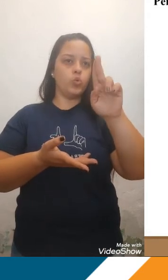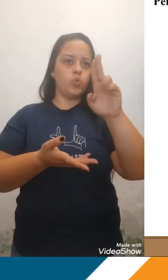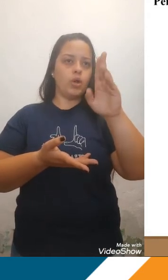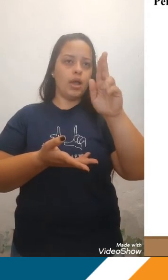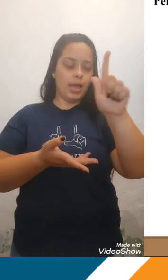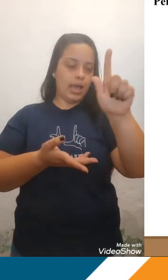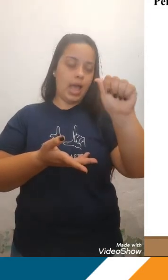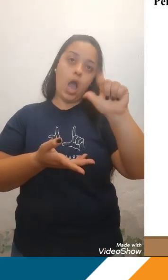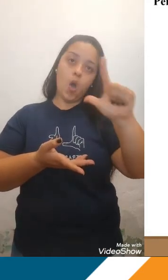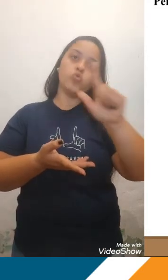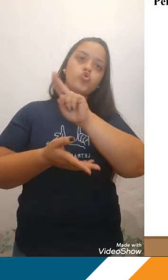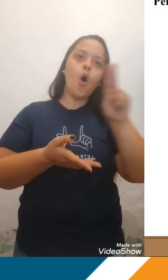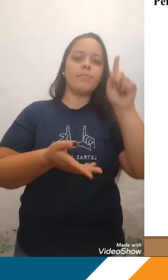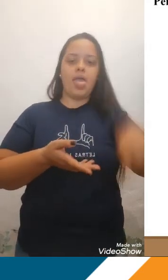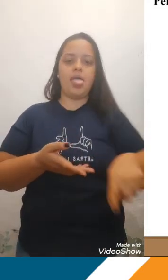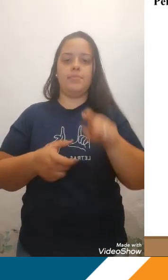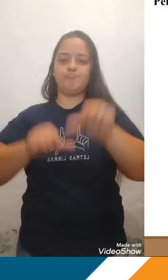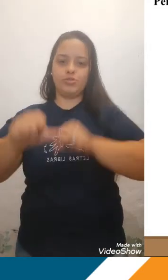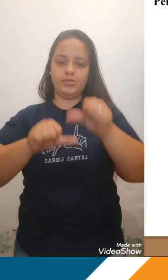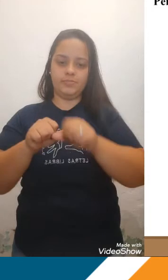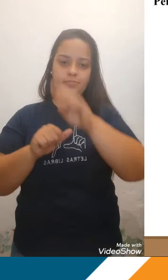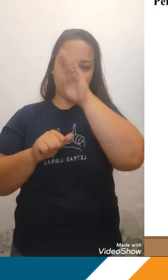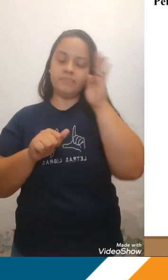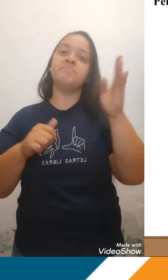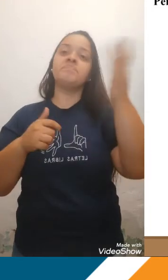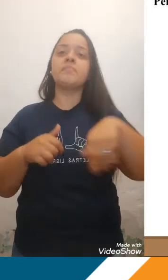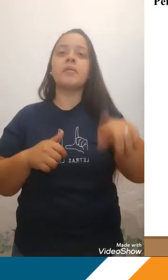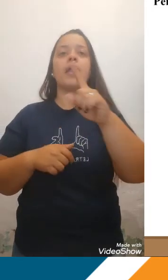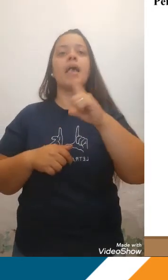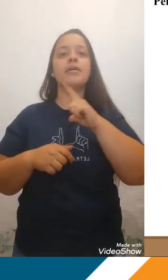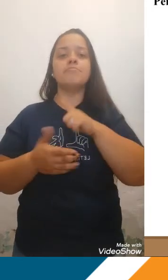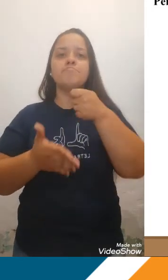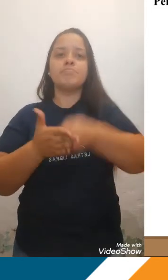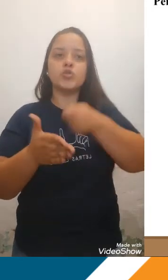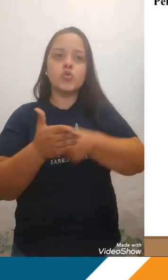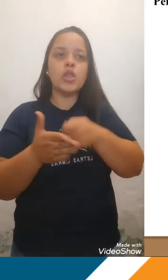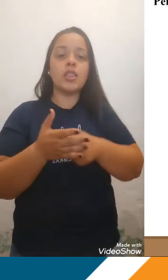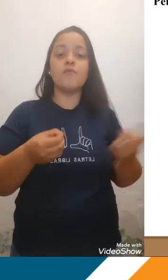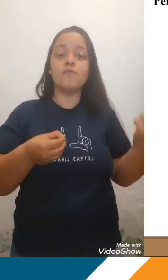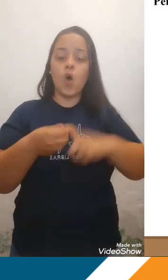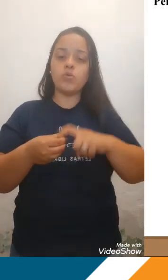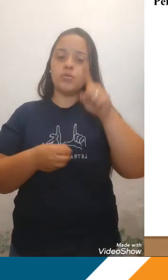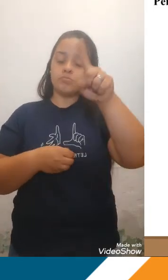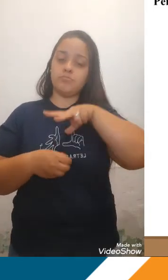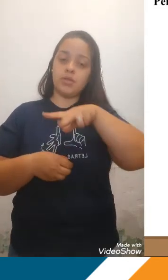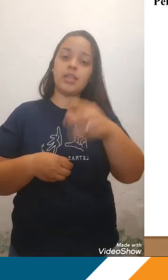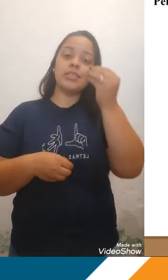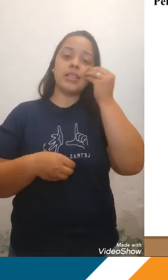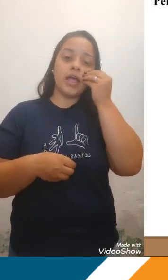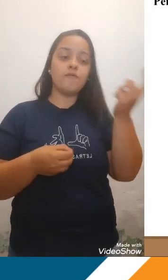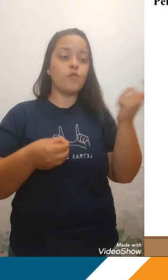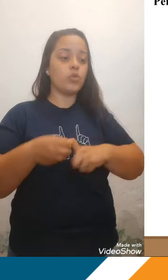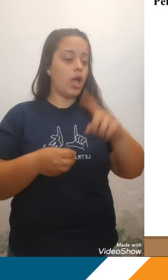decisões do Congresso de Viena, que visavam restaurar as monarquias europeias, pressionavam o retorno de Dom João VI para Portugal,